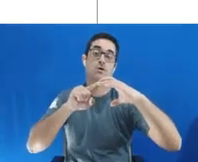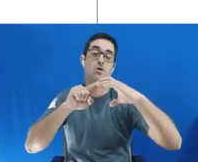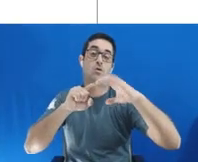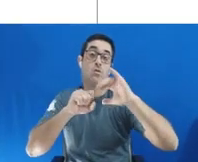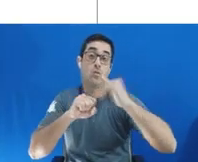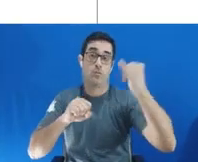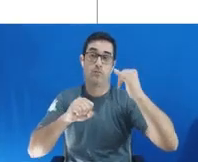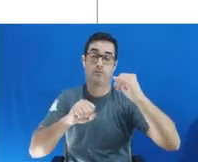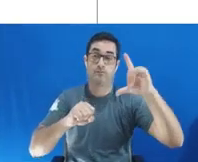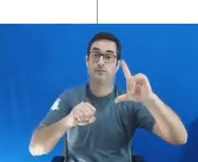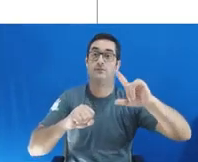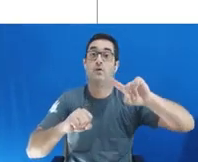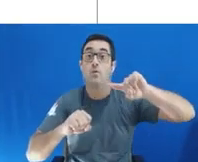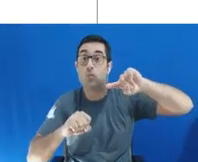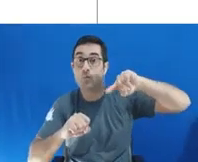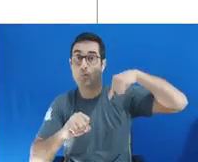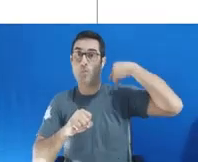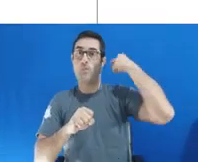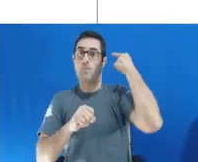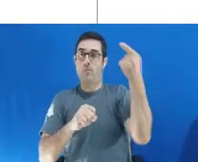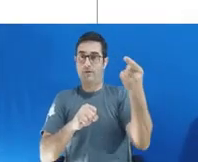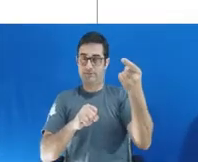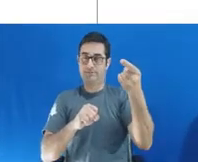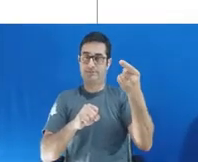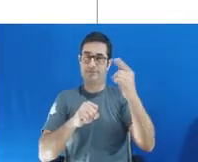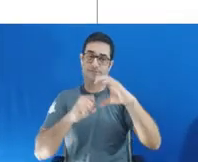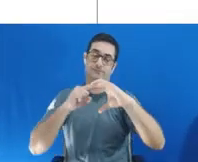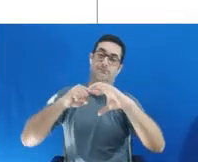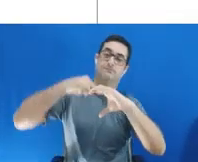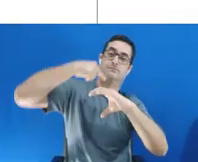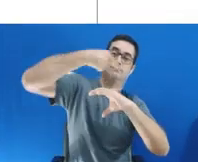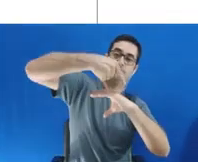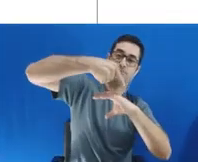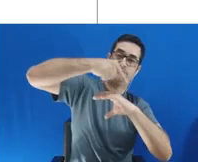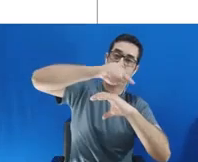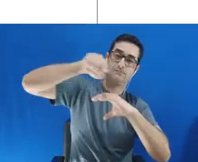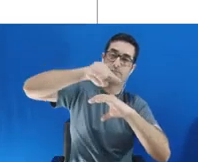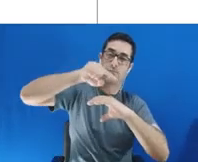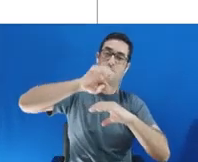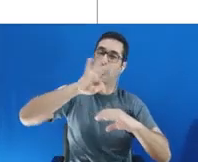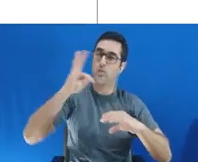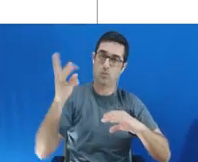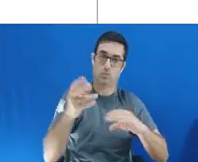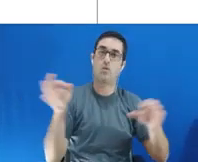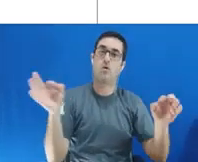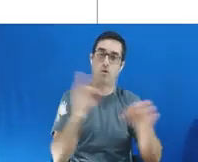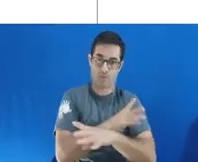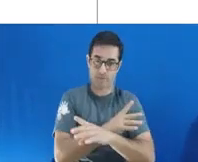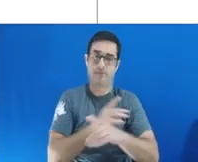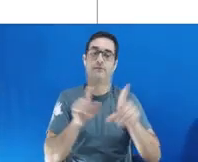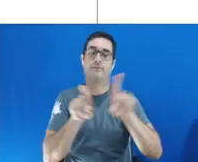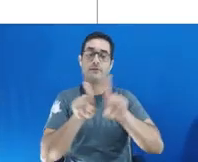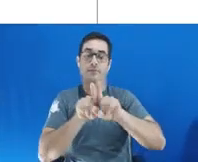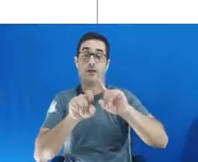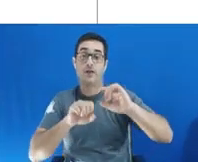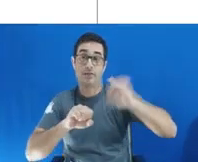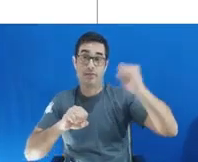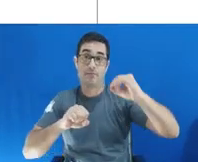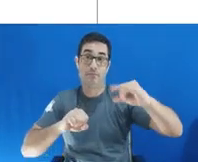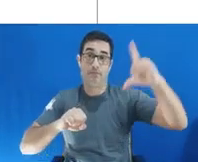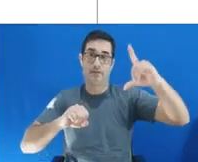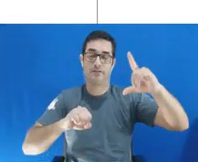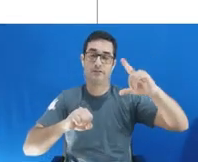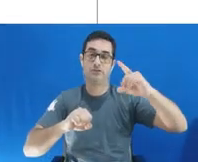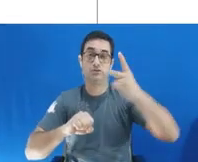energético está no próximo nível. Então, ó, todos têm o primeiro nível completo e o elétron mais energético está no